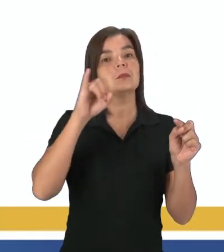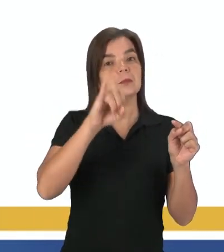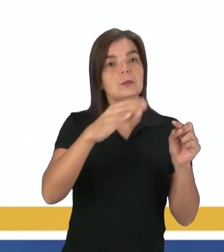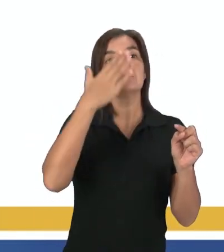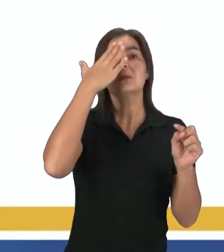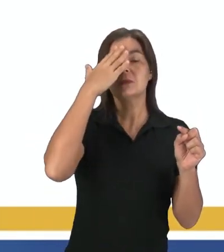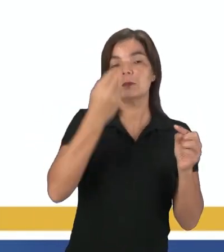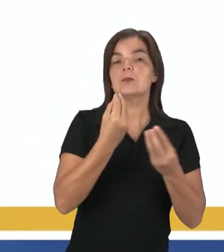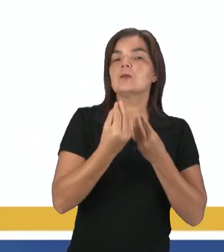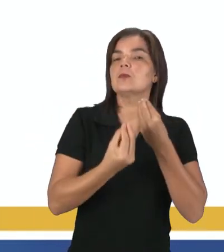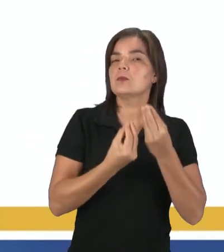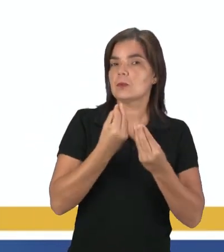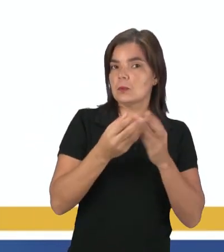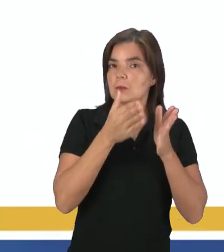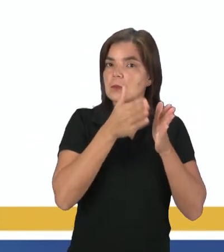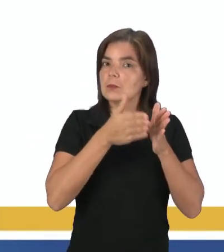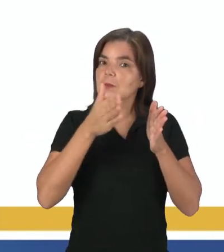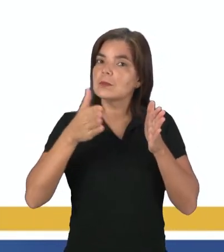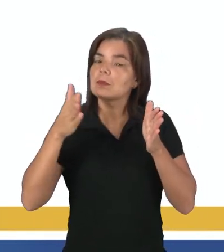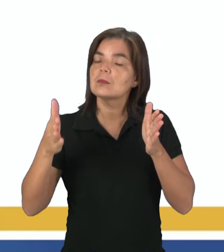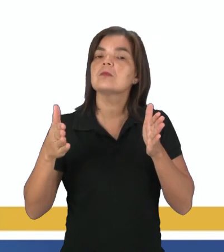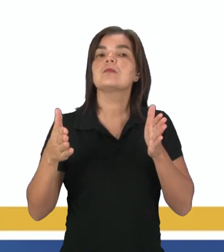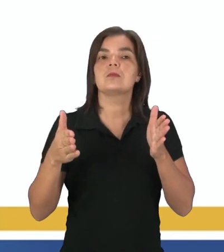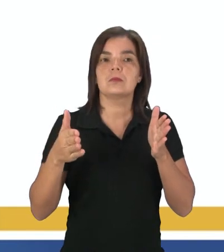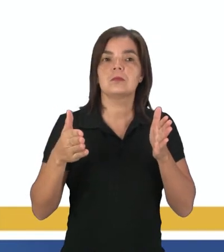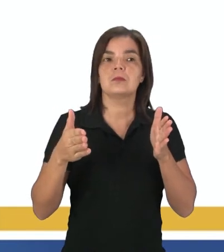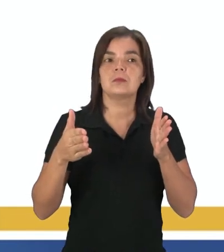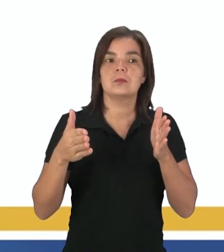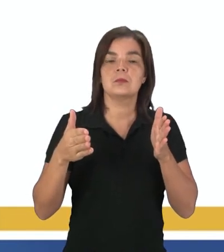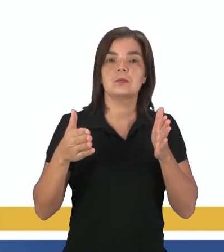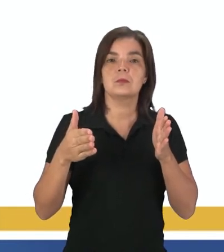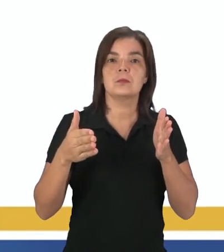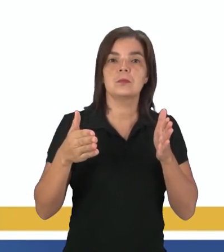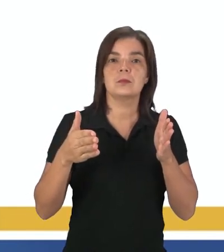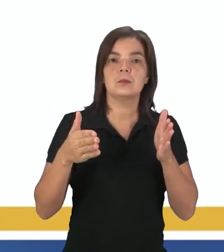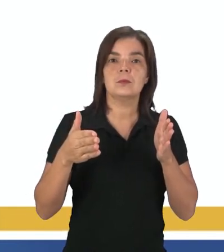você souber como que se faz esse processo, né,